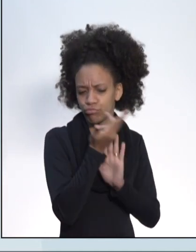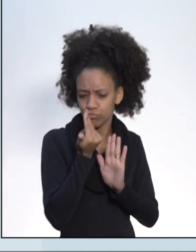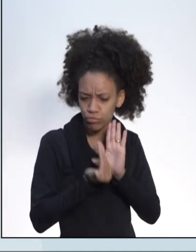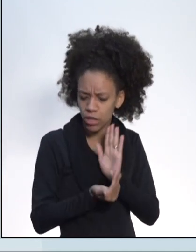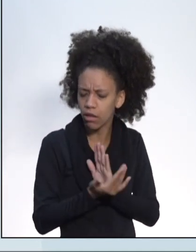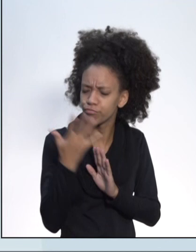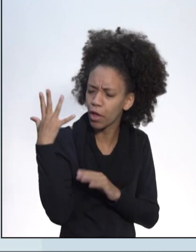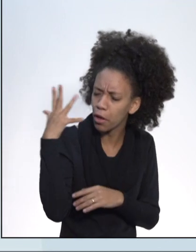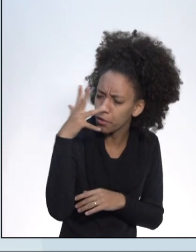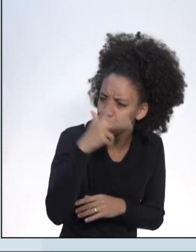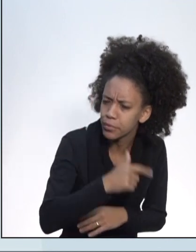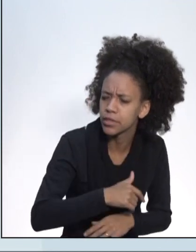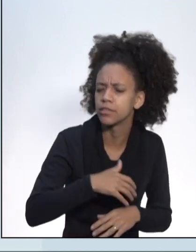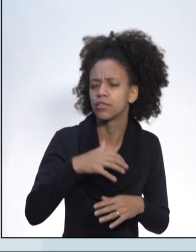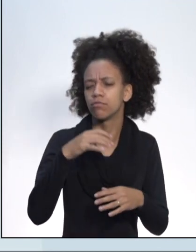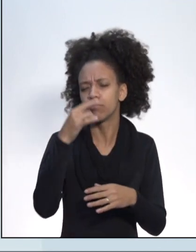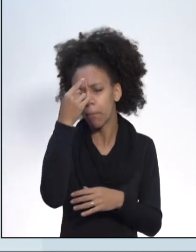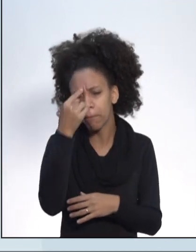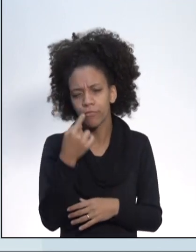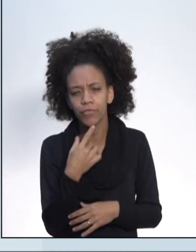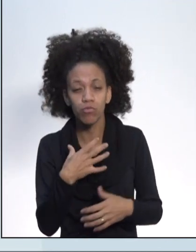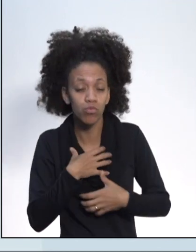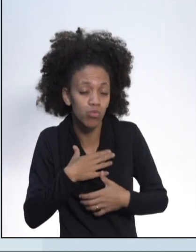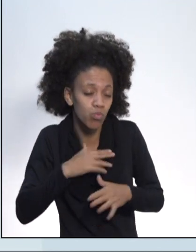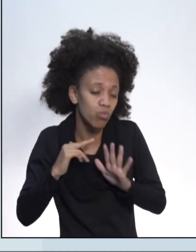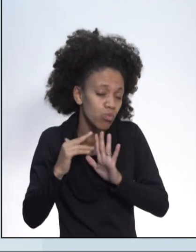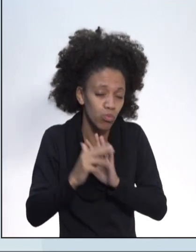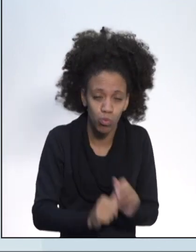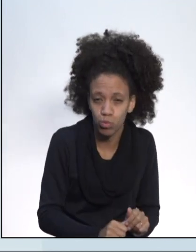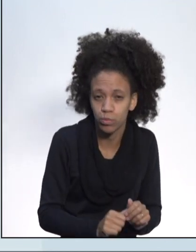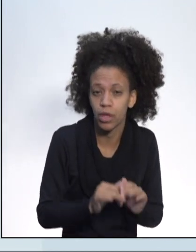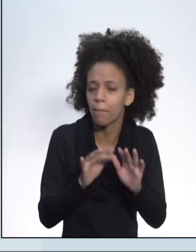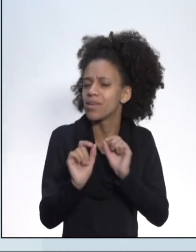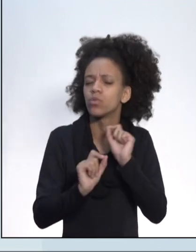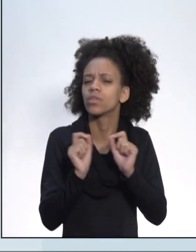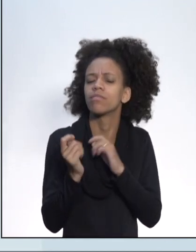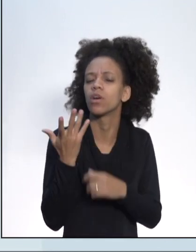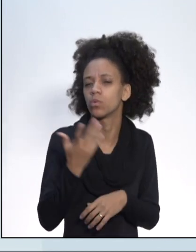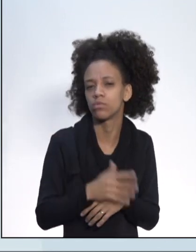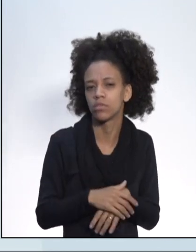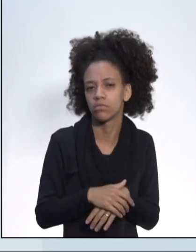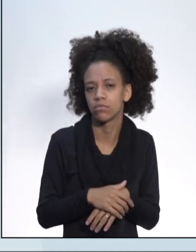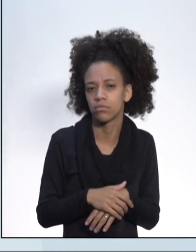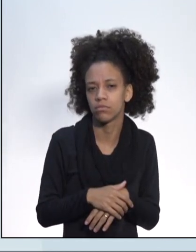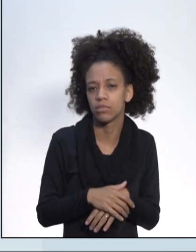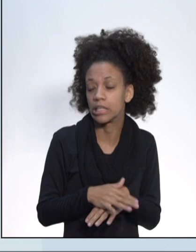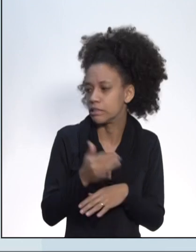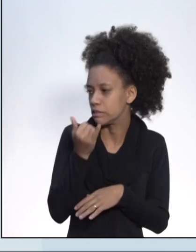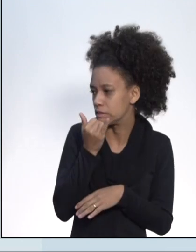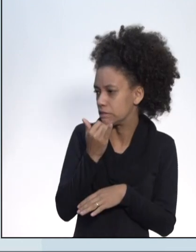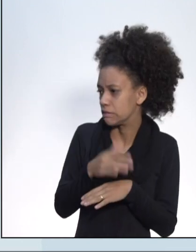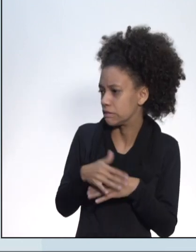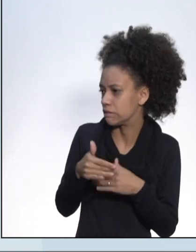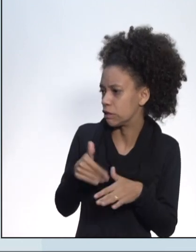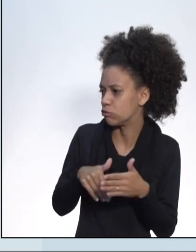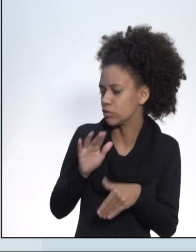beleza em todas as suas formas. O que vai acontecer, gente? Aqui... Ai, desculpa, chutei a mesa aqui.